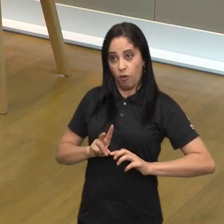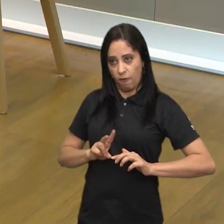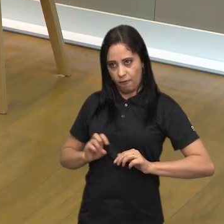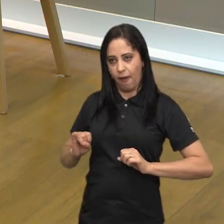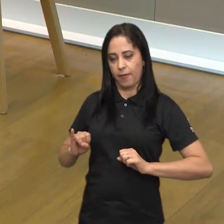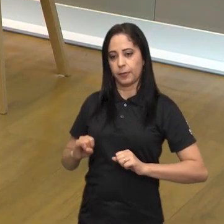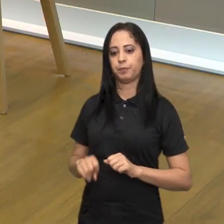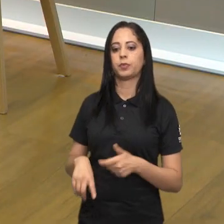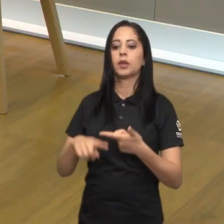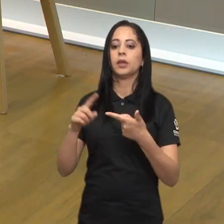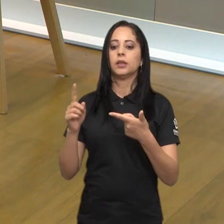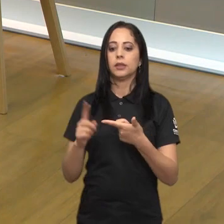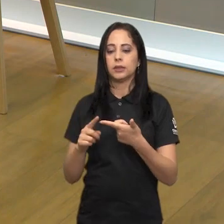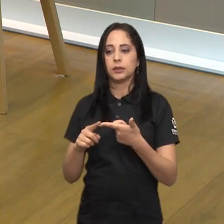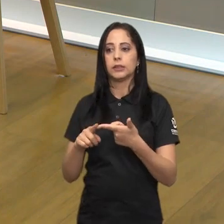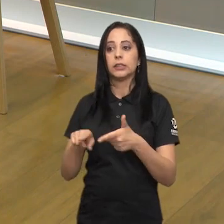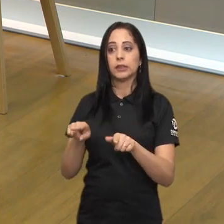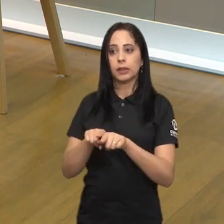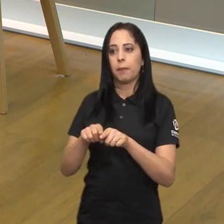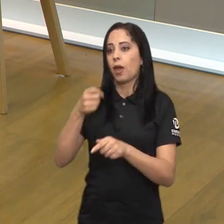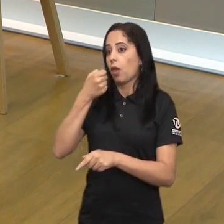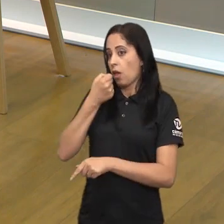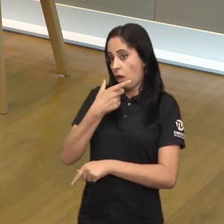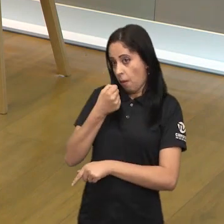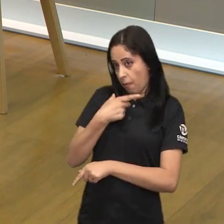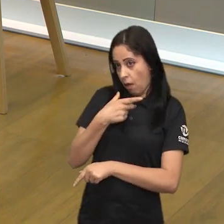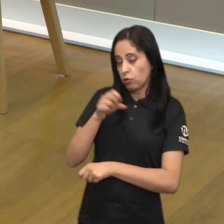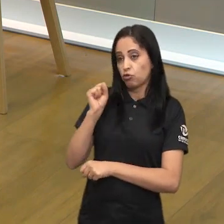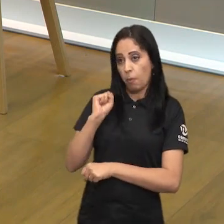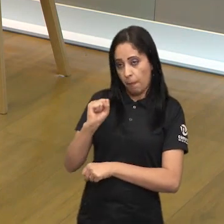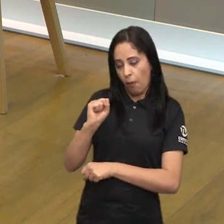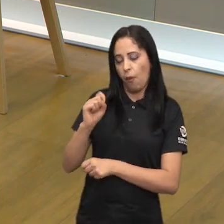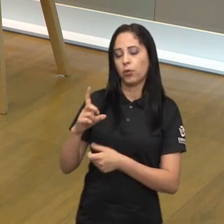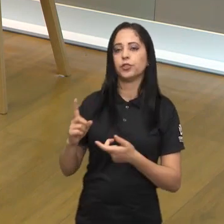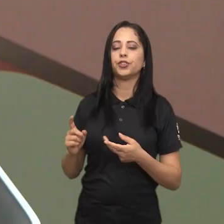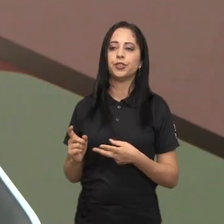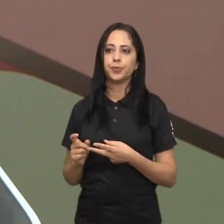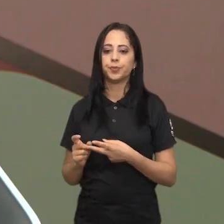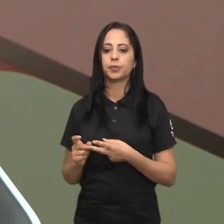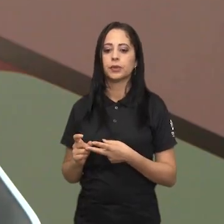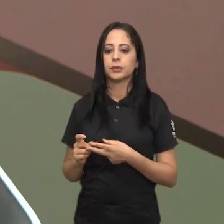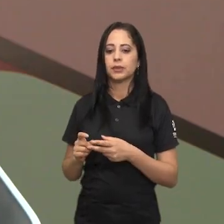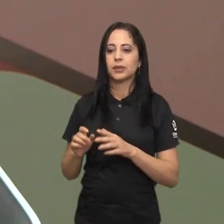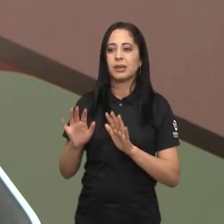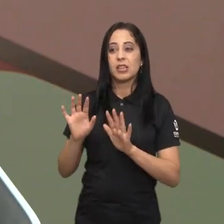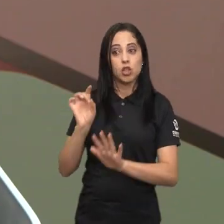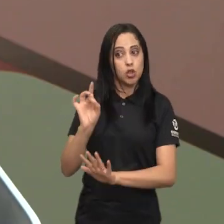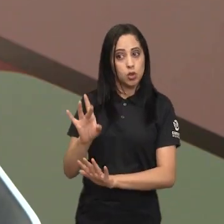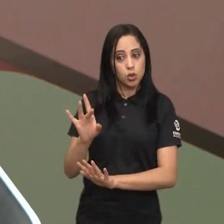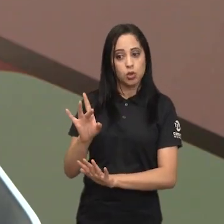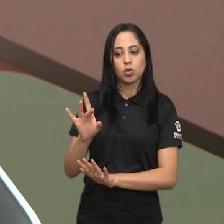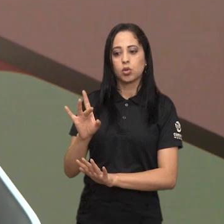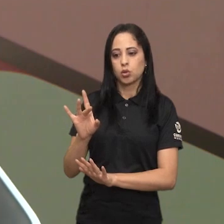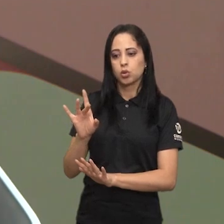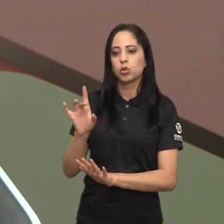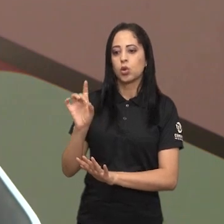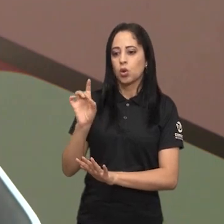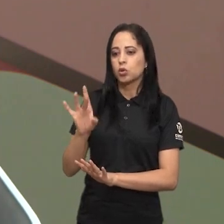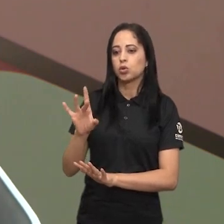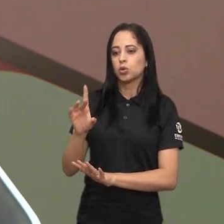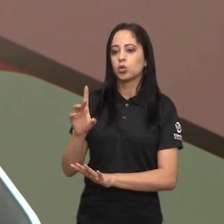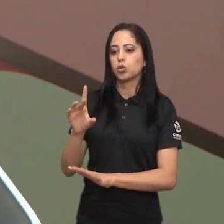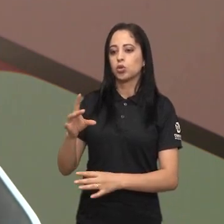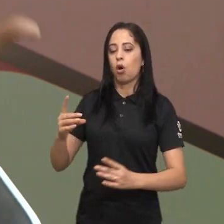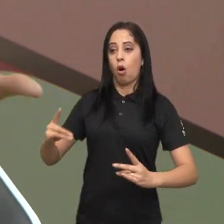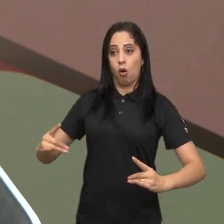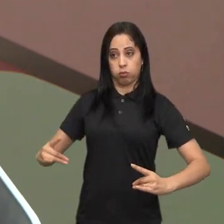pele. Existe o hormônio via oral, mas que a gente opta por usar só a progesterona via